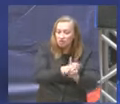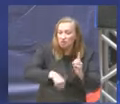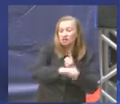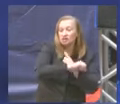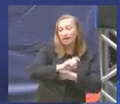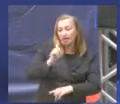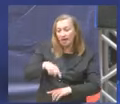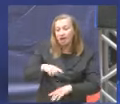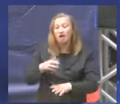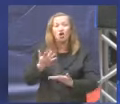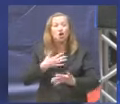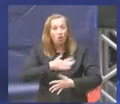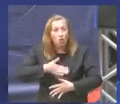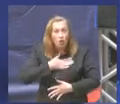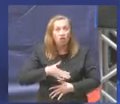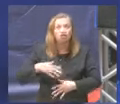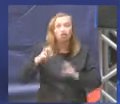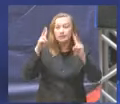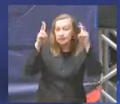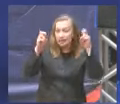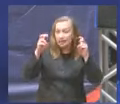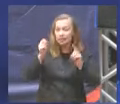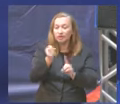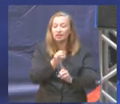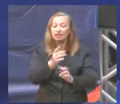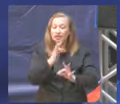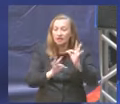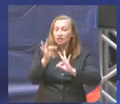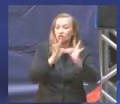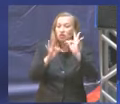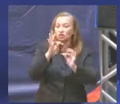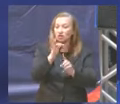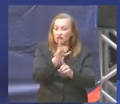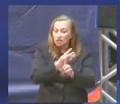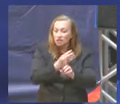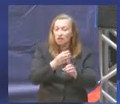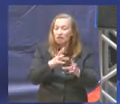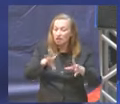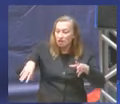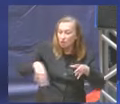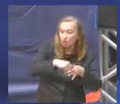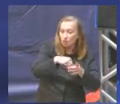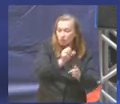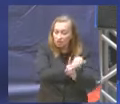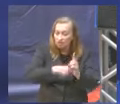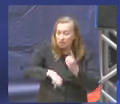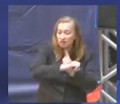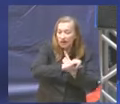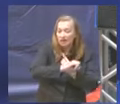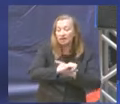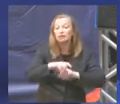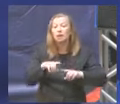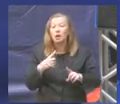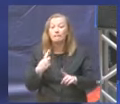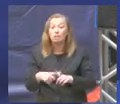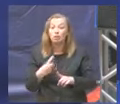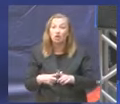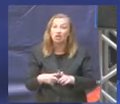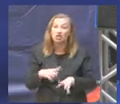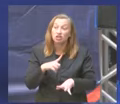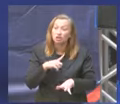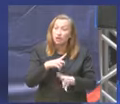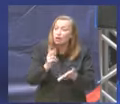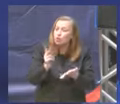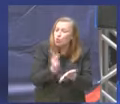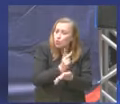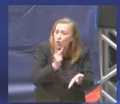dessa temática das tecnologias sociais porque elas remetem a uma ancestralidade. Né? Porque a gente tem o erro